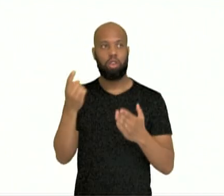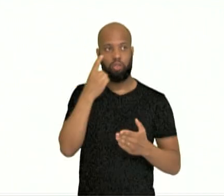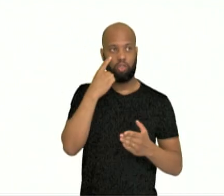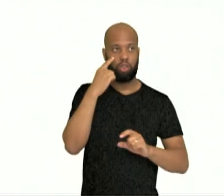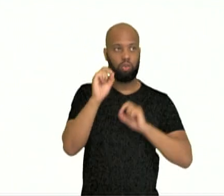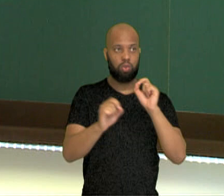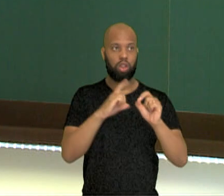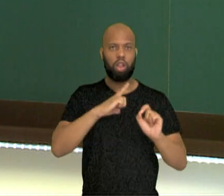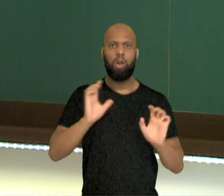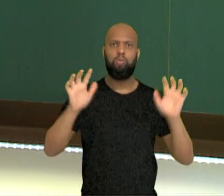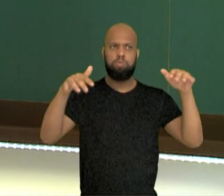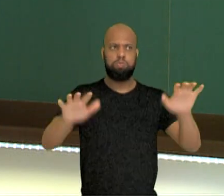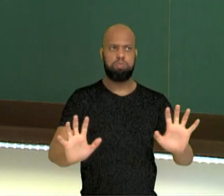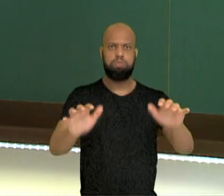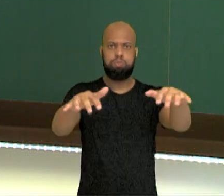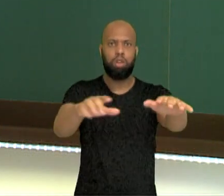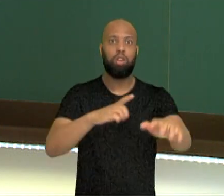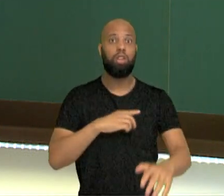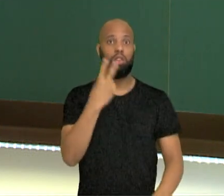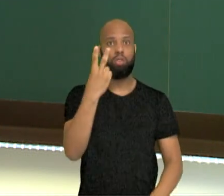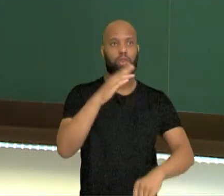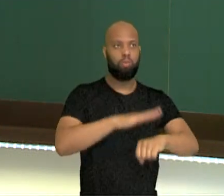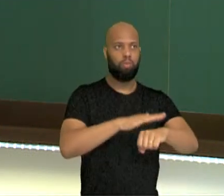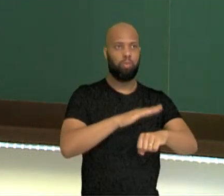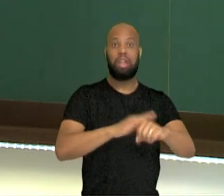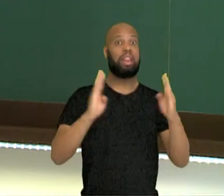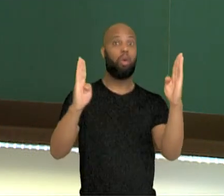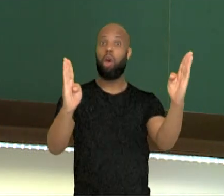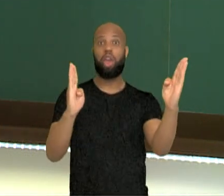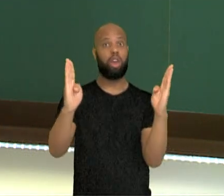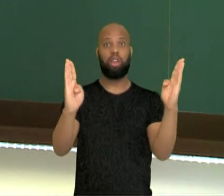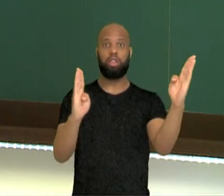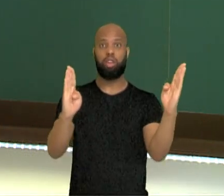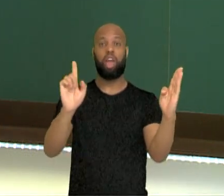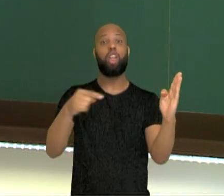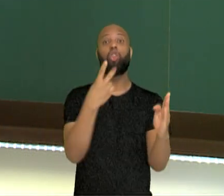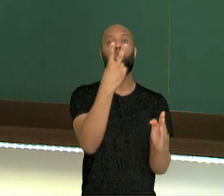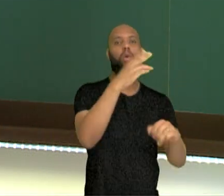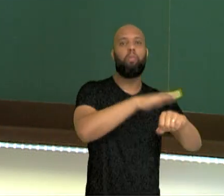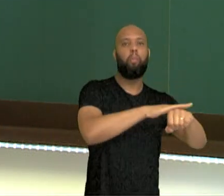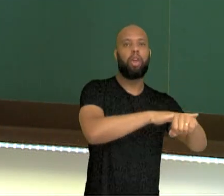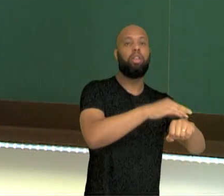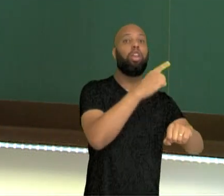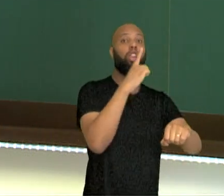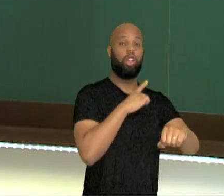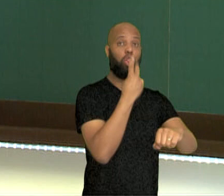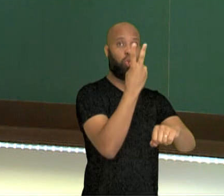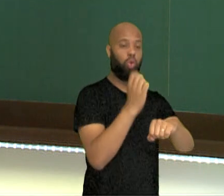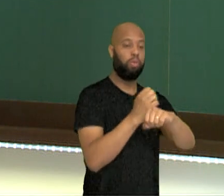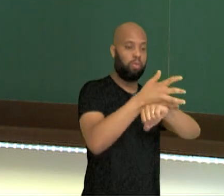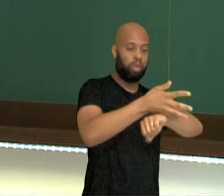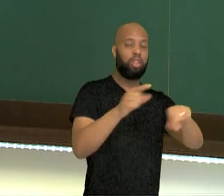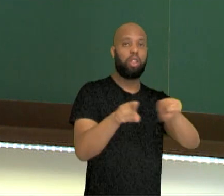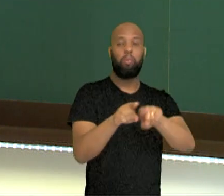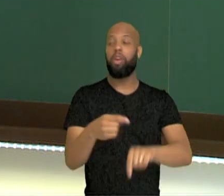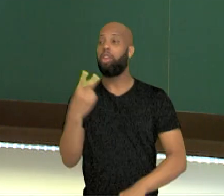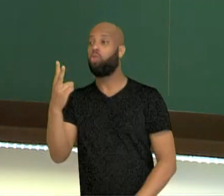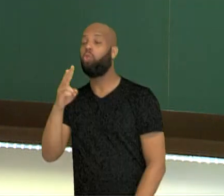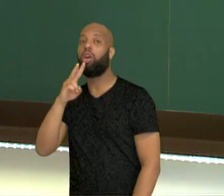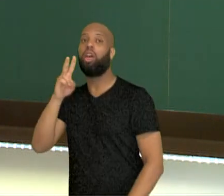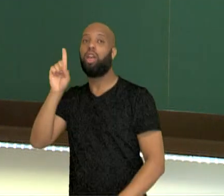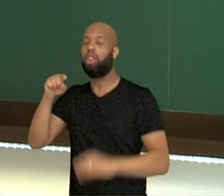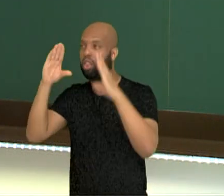maré alta ela ocorre em dois momentos, e não entre esse momento como eu falei para vocês, é às 2 e às 14